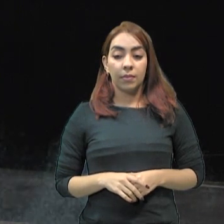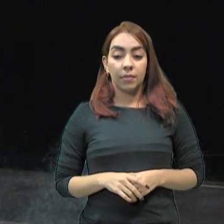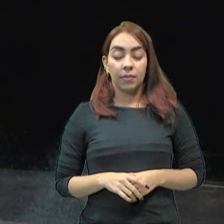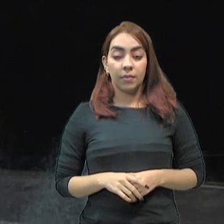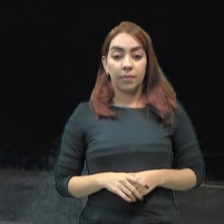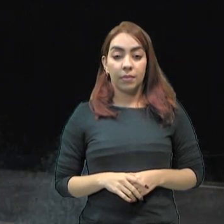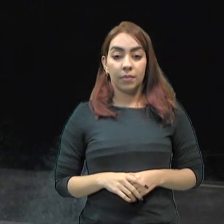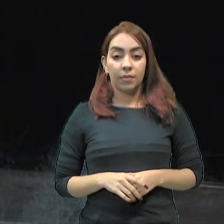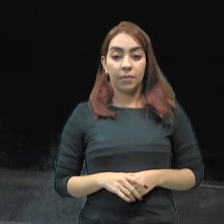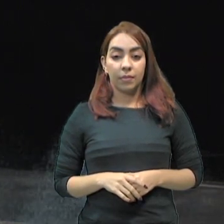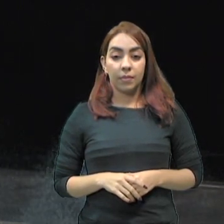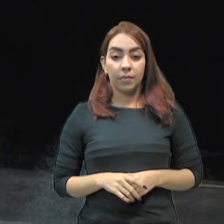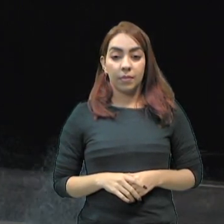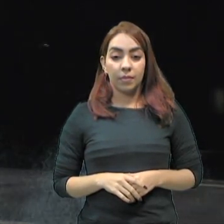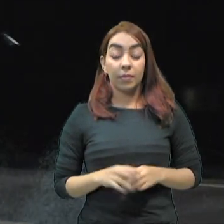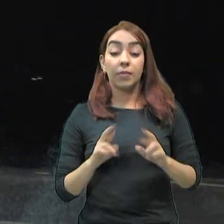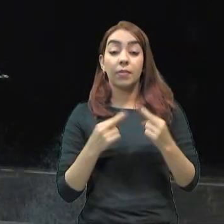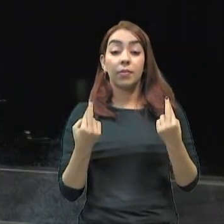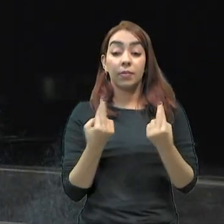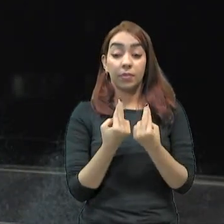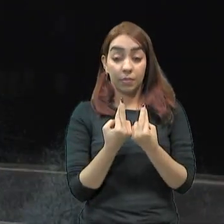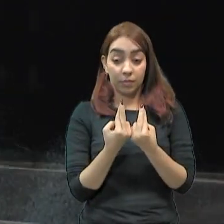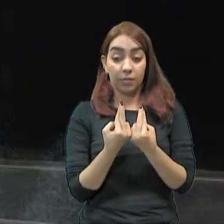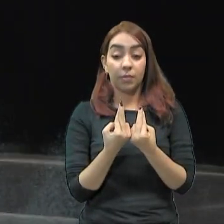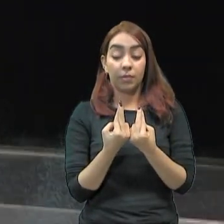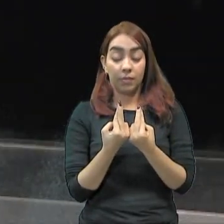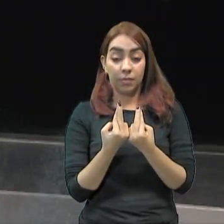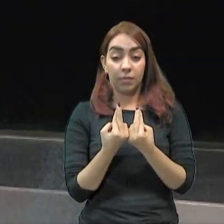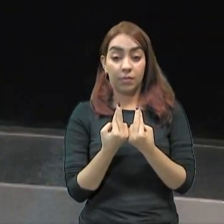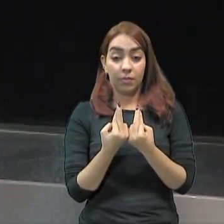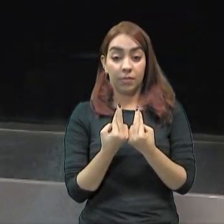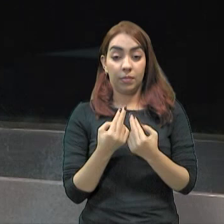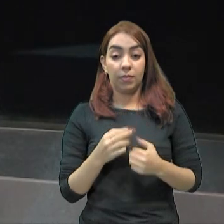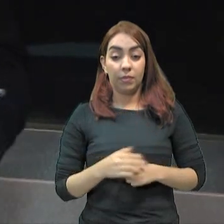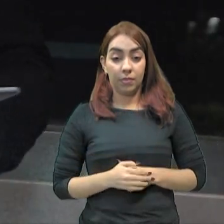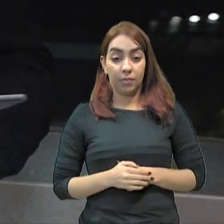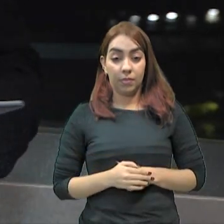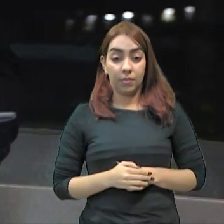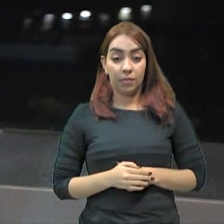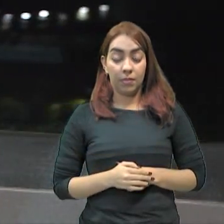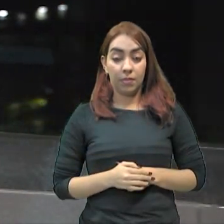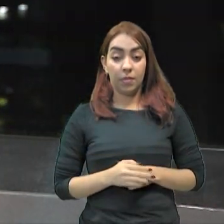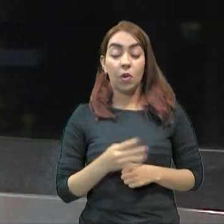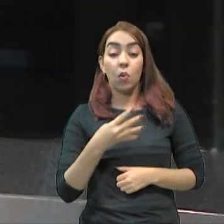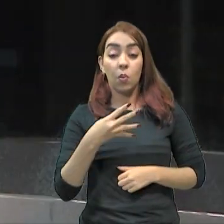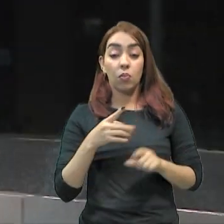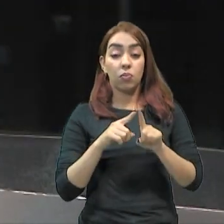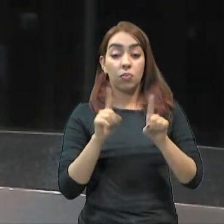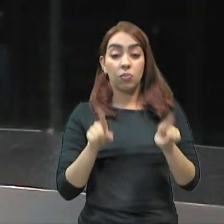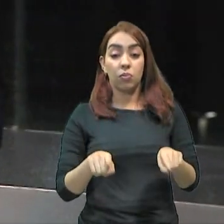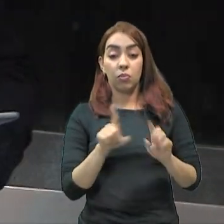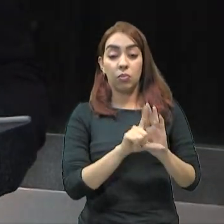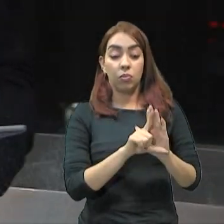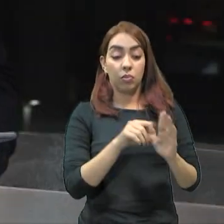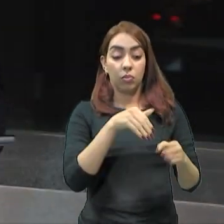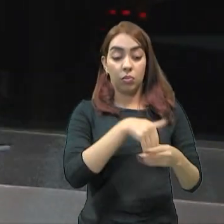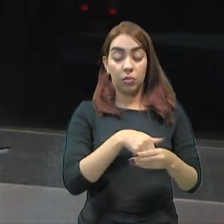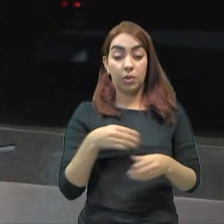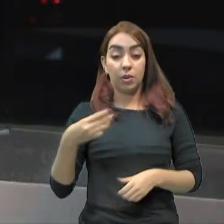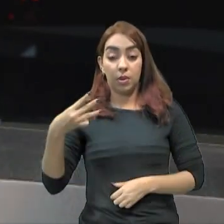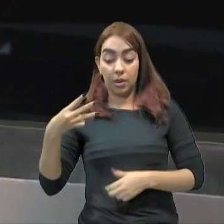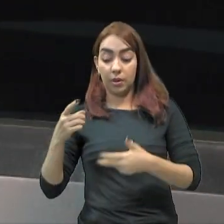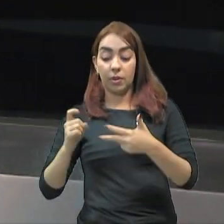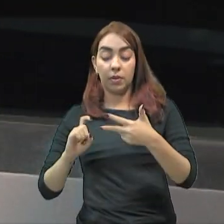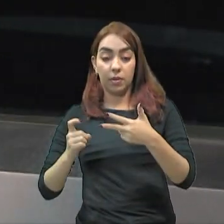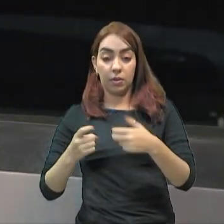na sessão dessa quinta-feira da Assembleia Legislativa foram votados quatro projetos de lei três de autoria do Poder Executivo e